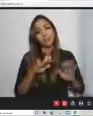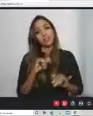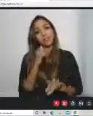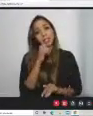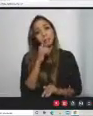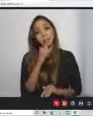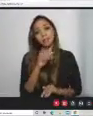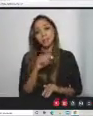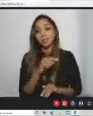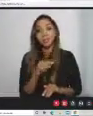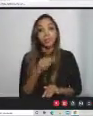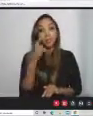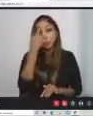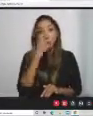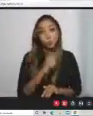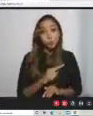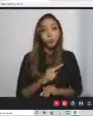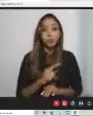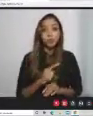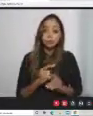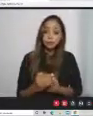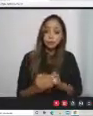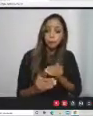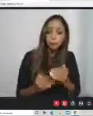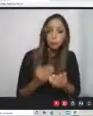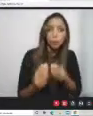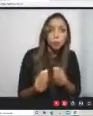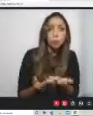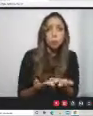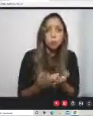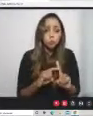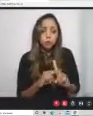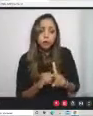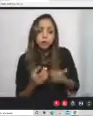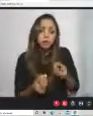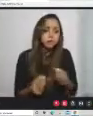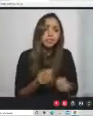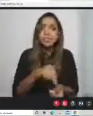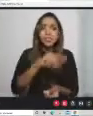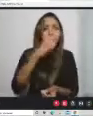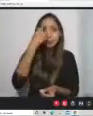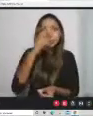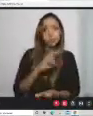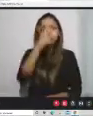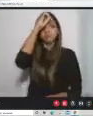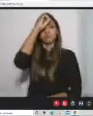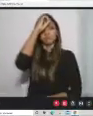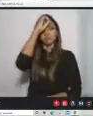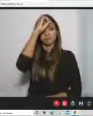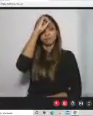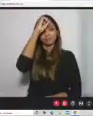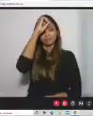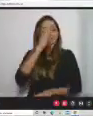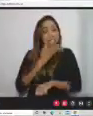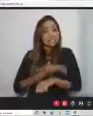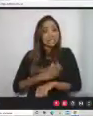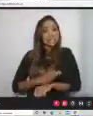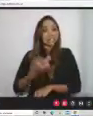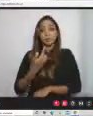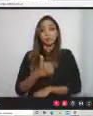devem ser feitos, como é um pré-natal, como é uma gravidez. Estão tão despreparadas para aquele momento da vida, que são pegas de surpresa ali, estão